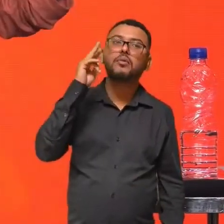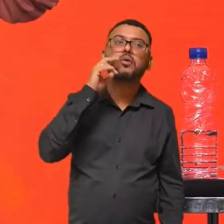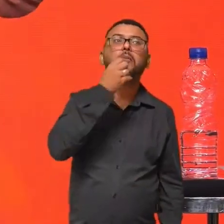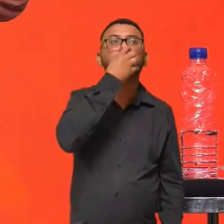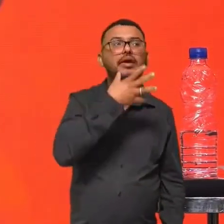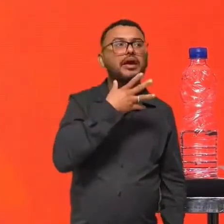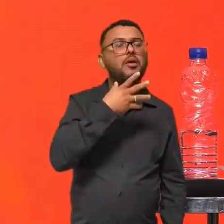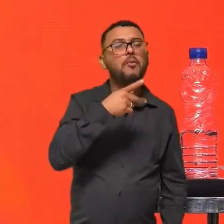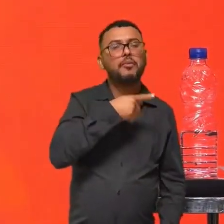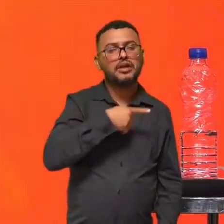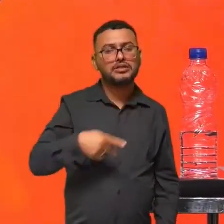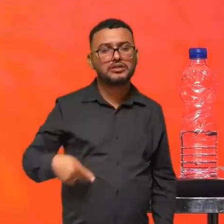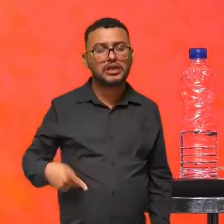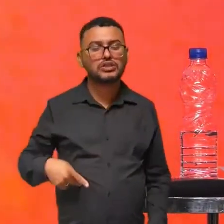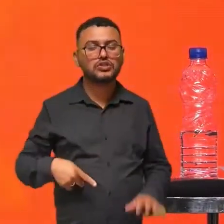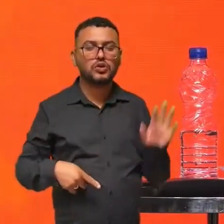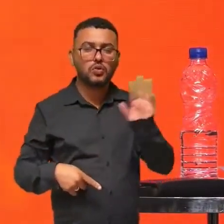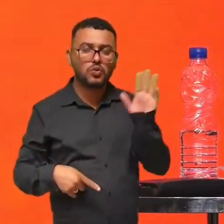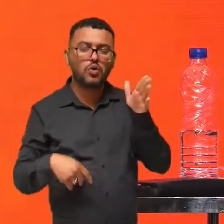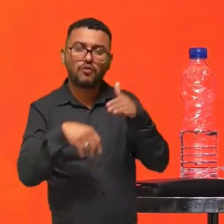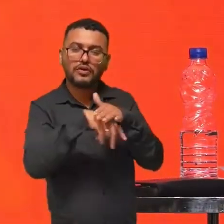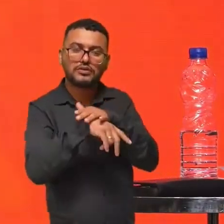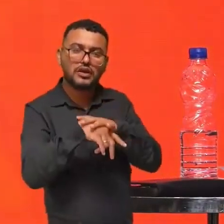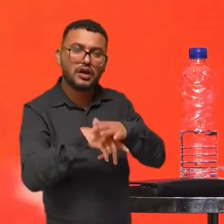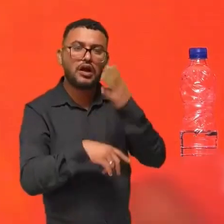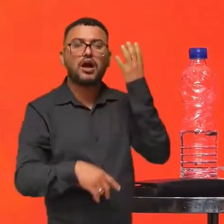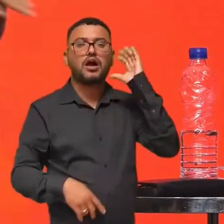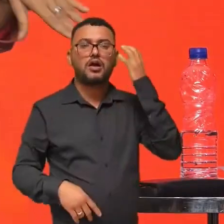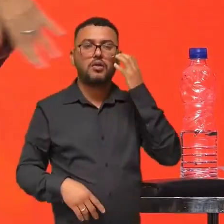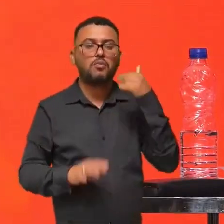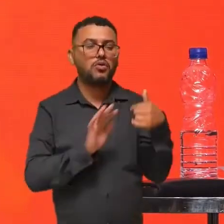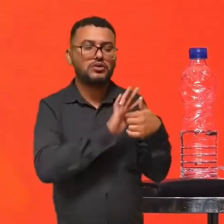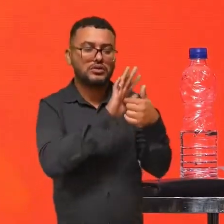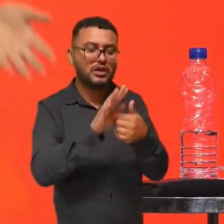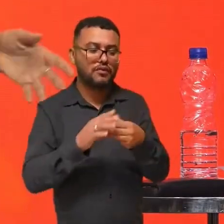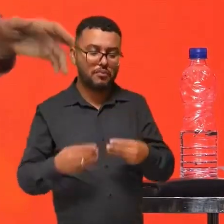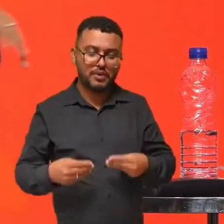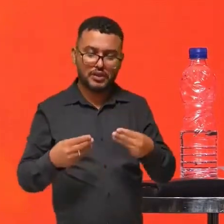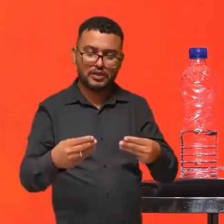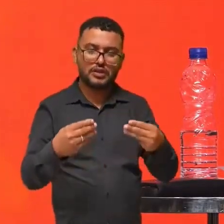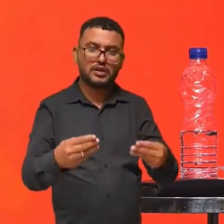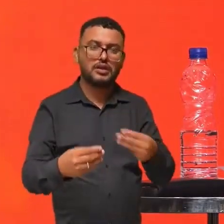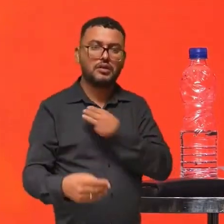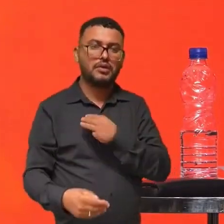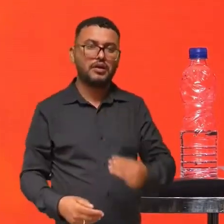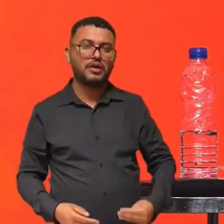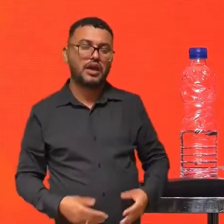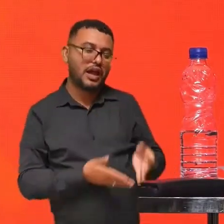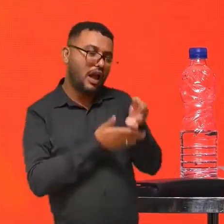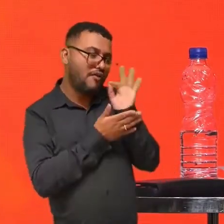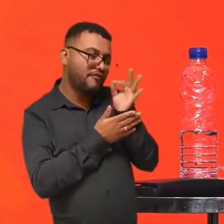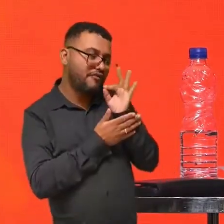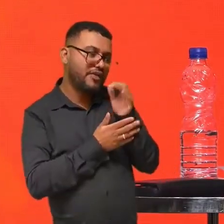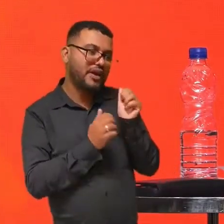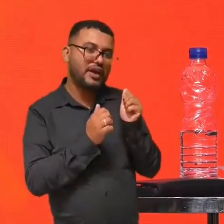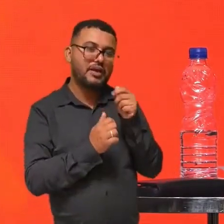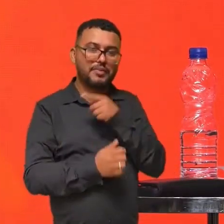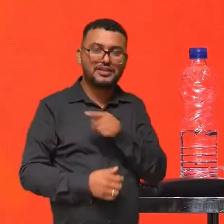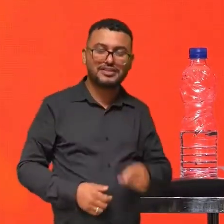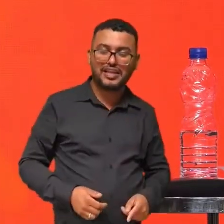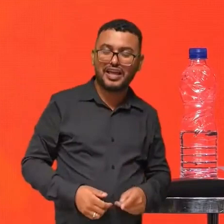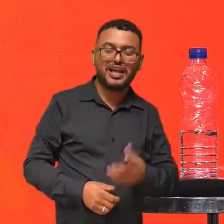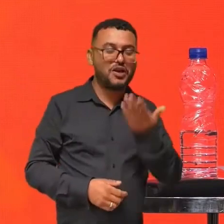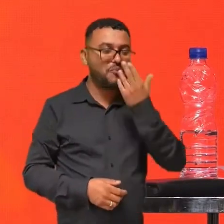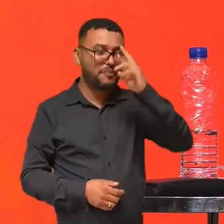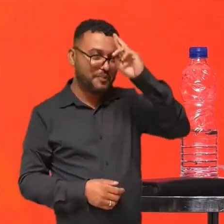rádio, colocava os ministros para falar, e todo mundo falar, café com o presidente, janta com o presidente, almoço com o presidente.